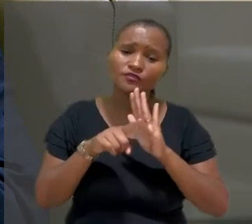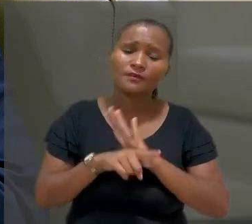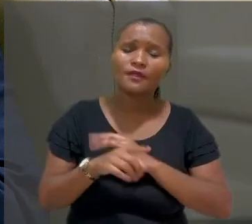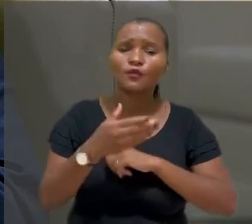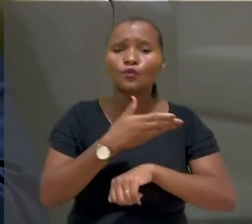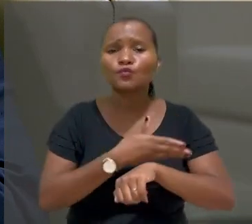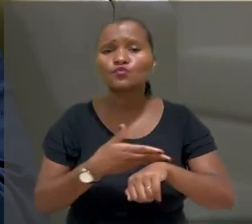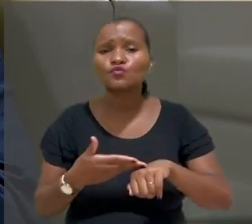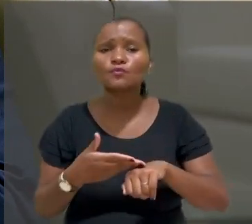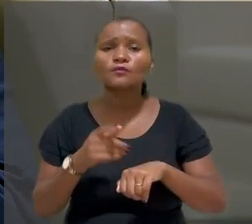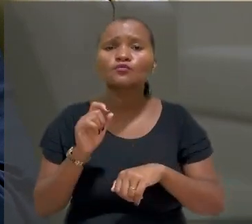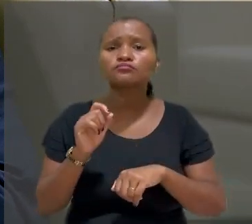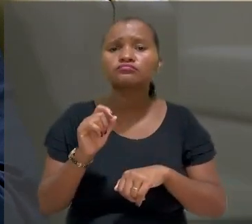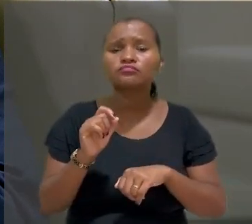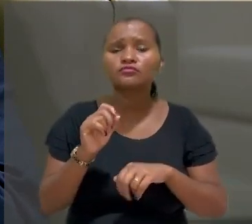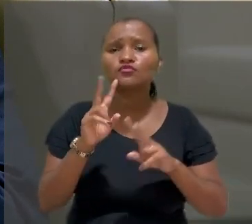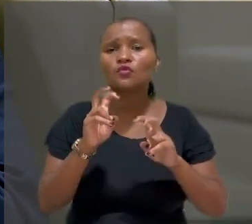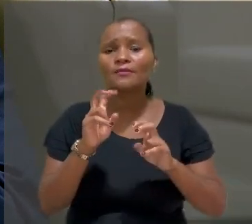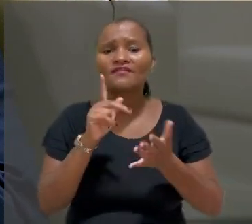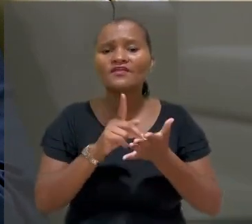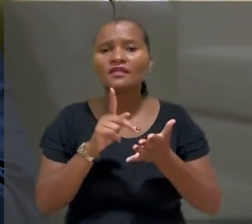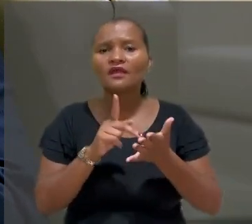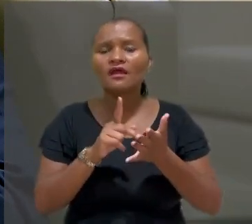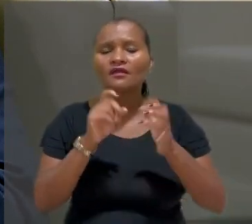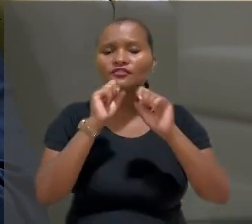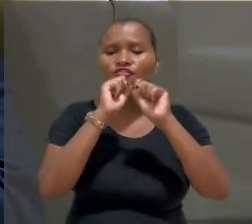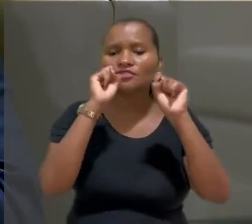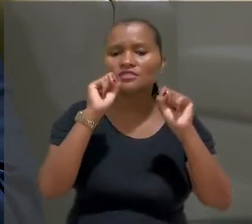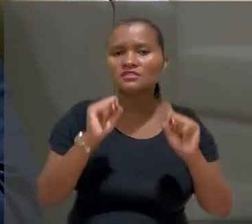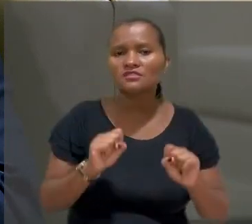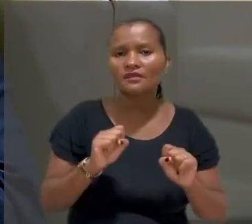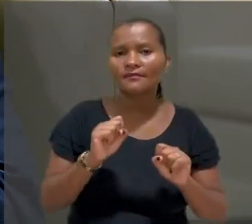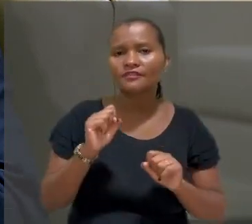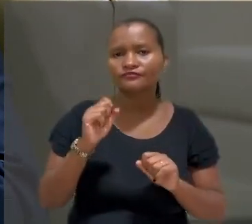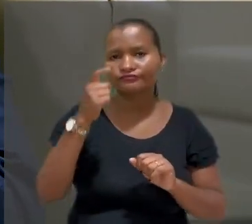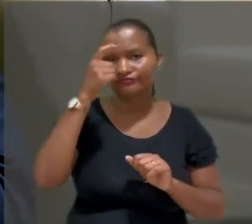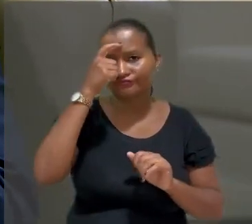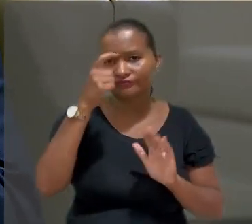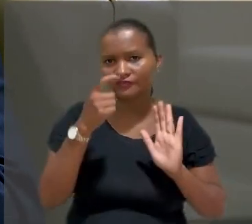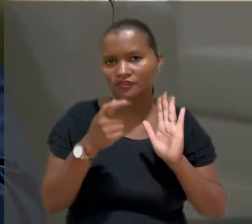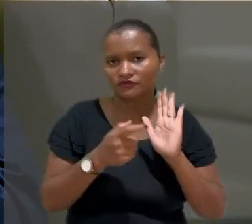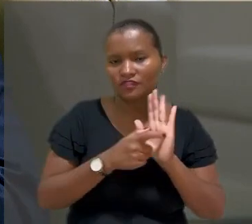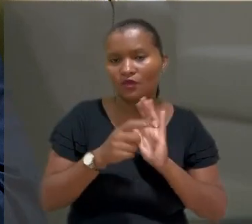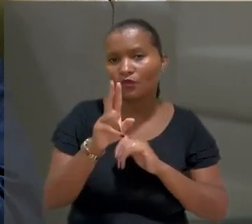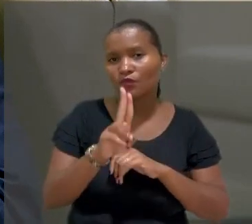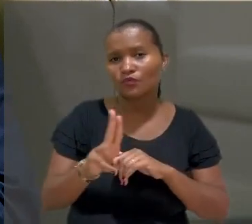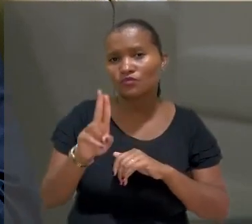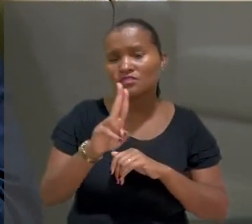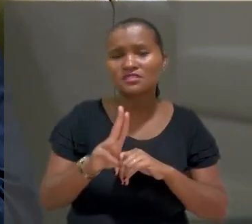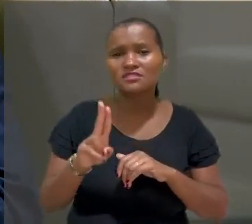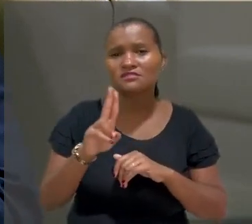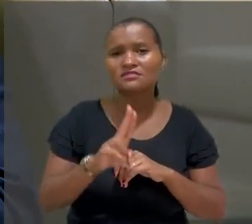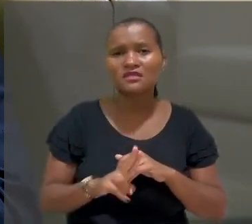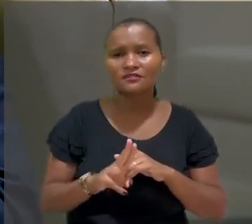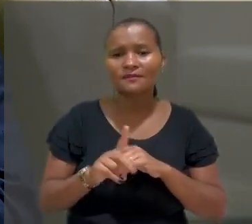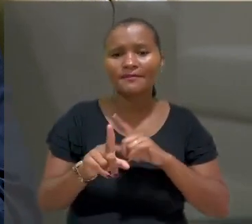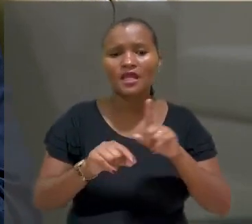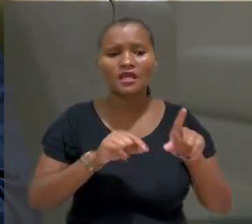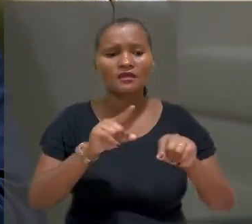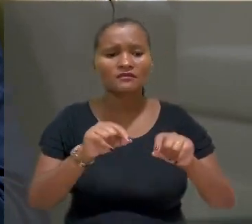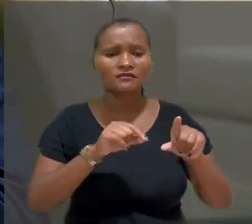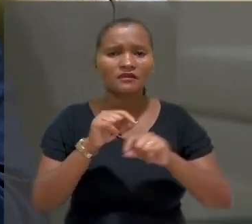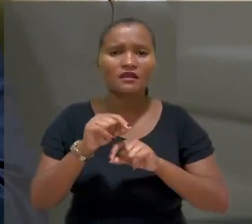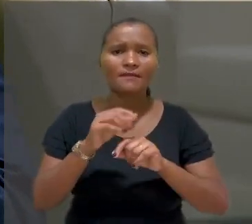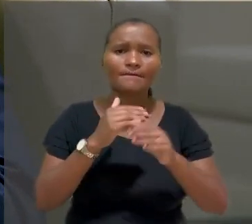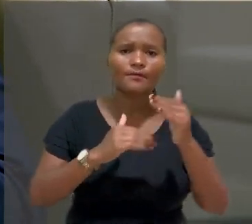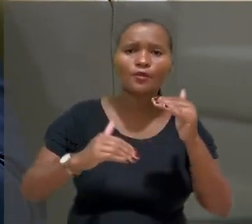o questionamento costuma ser sobre a transparência de sistemas de inteligência artificial utilizados para fins